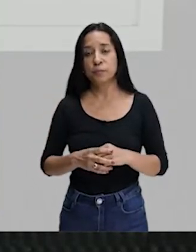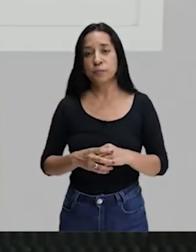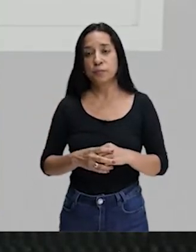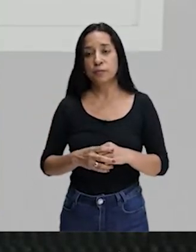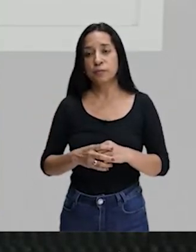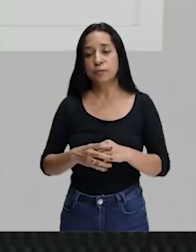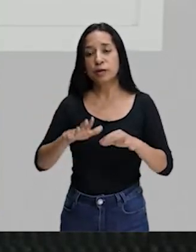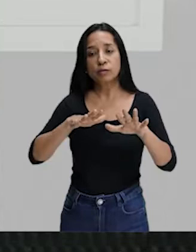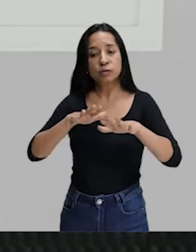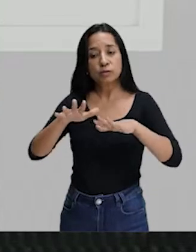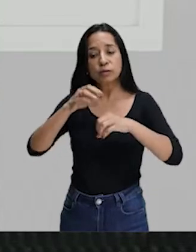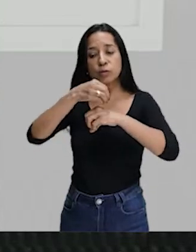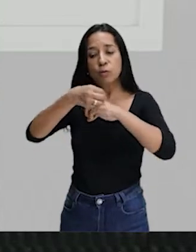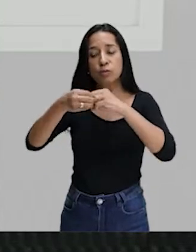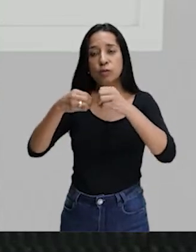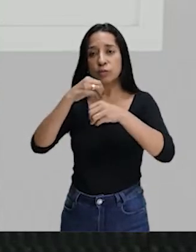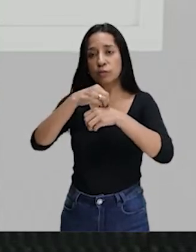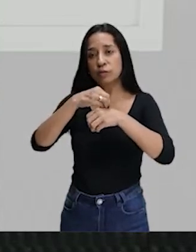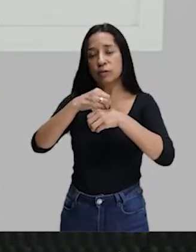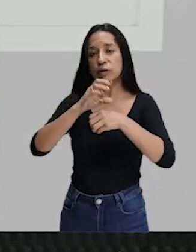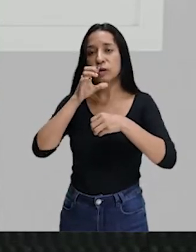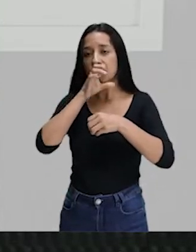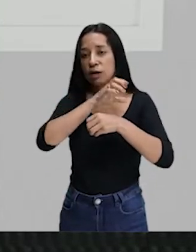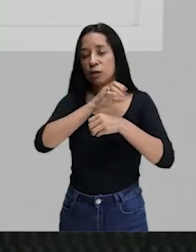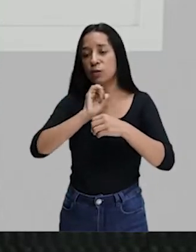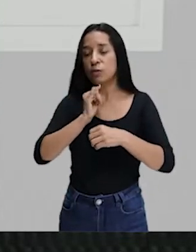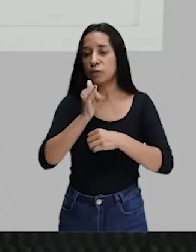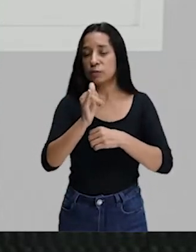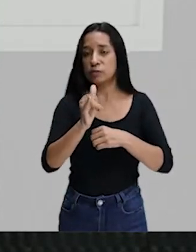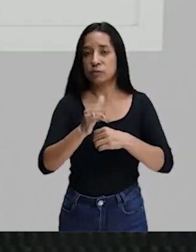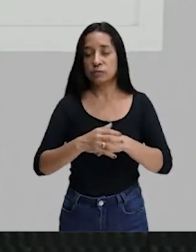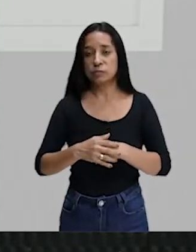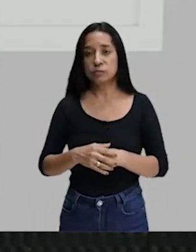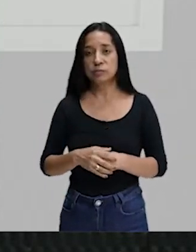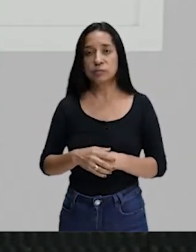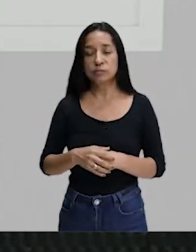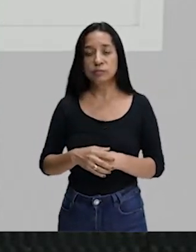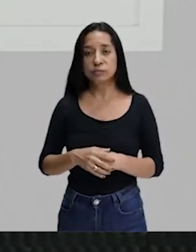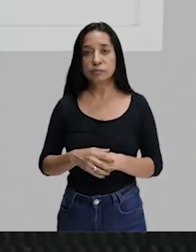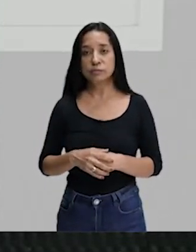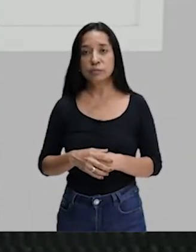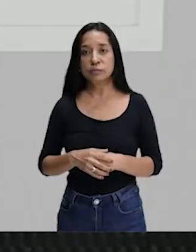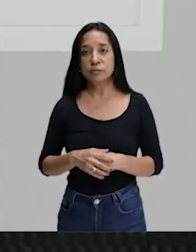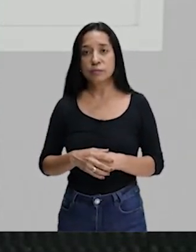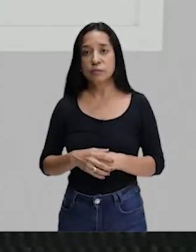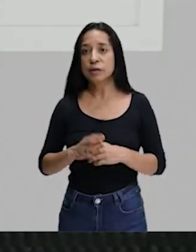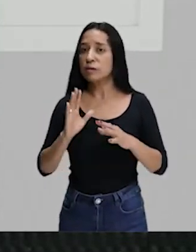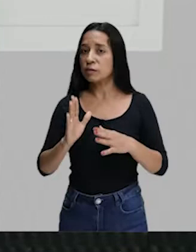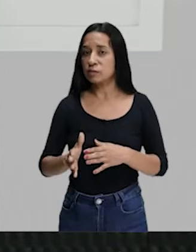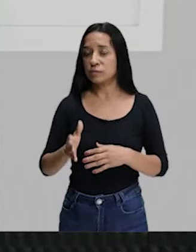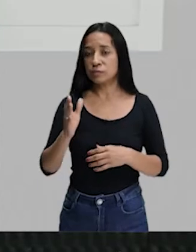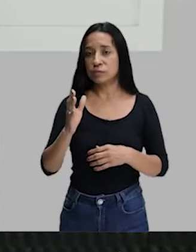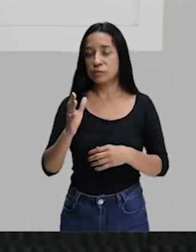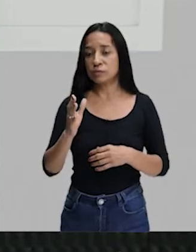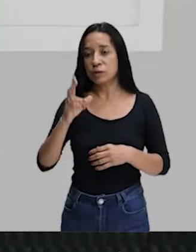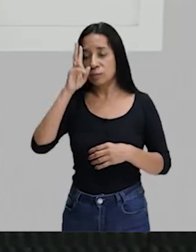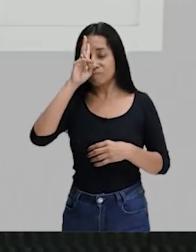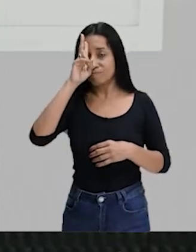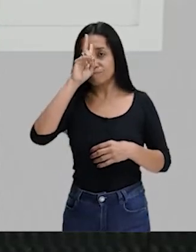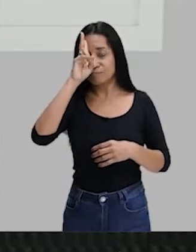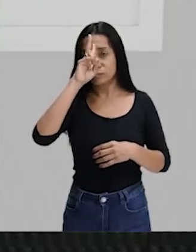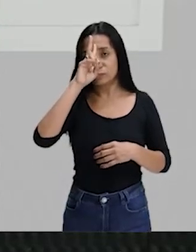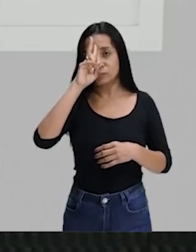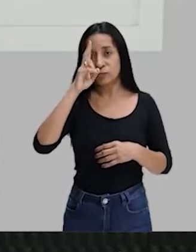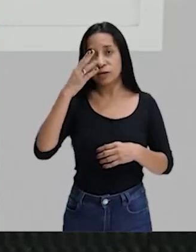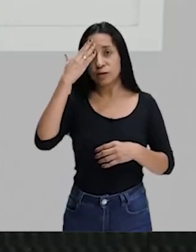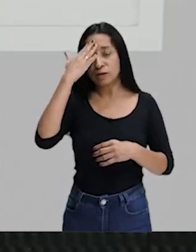molecular e calor é energia, tá certo? Então, acho que já deu aí para lembrar, Então,